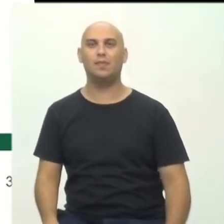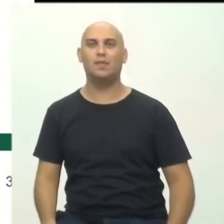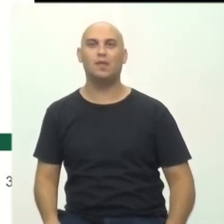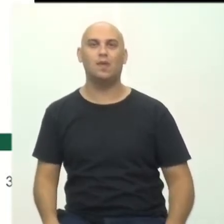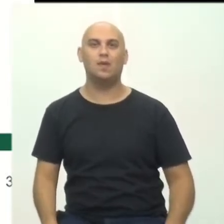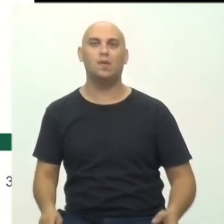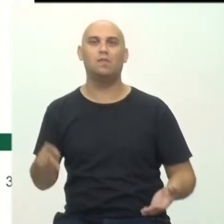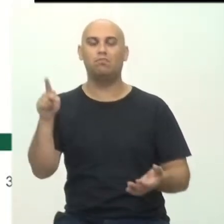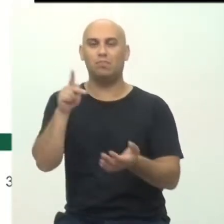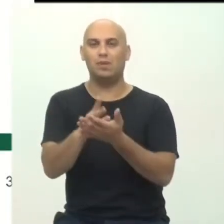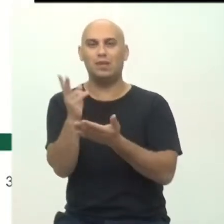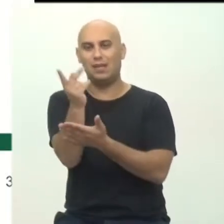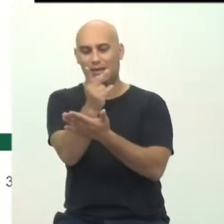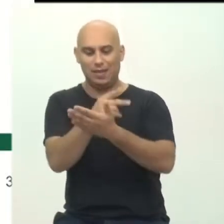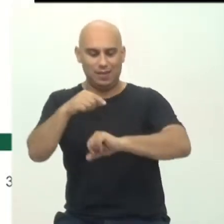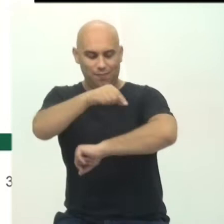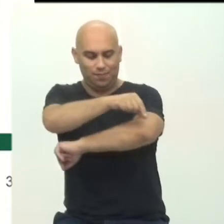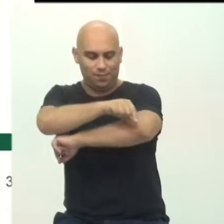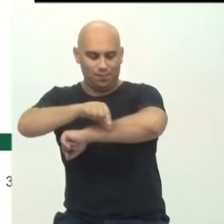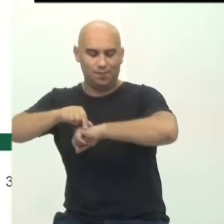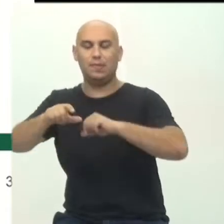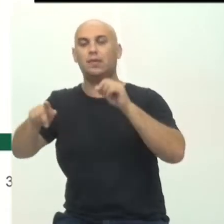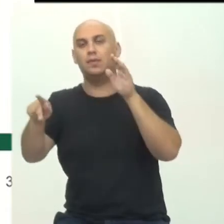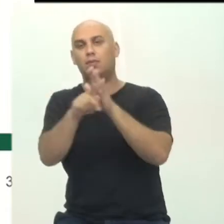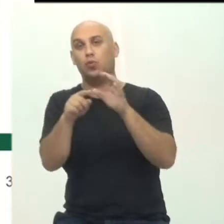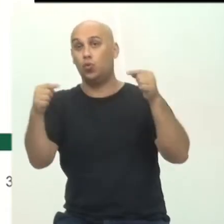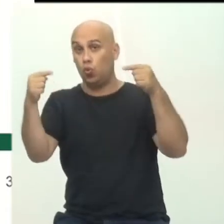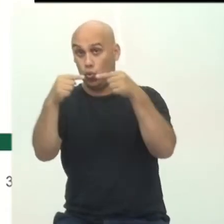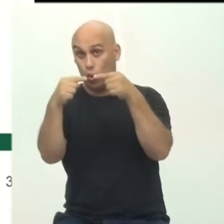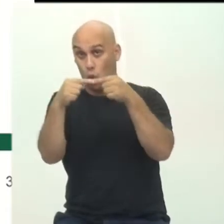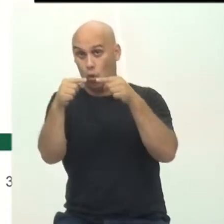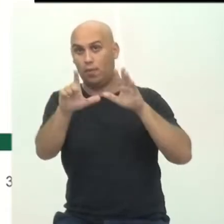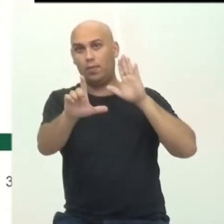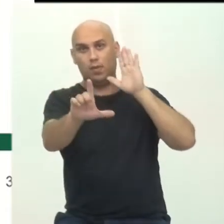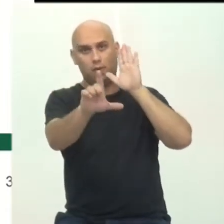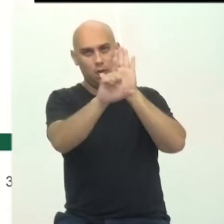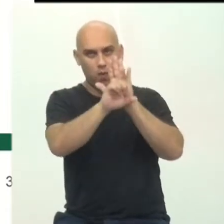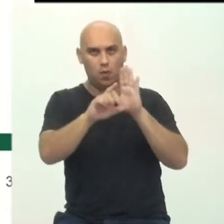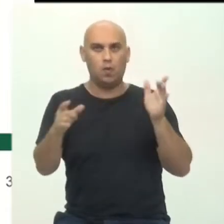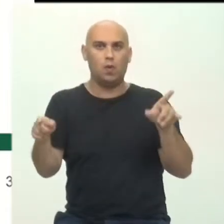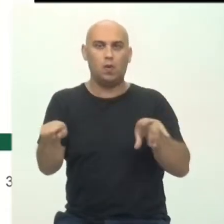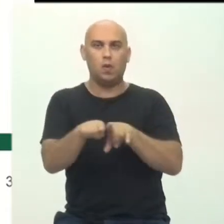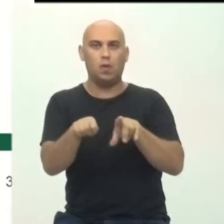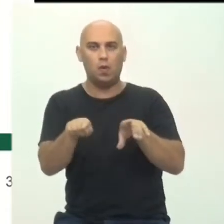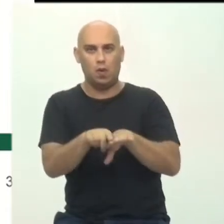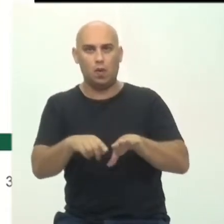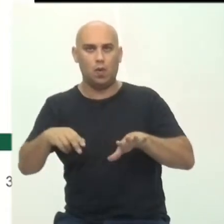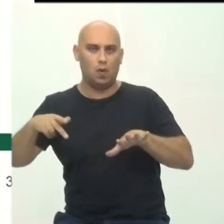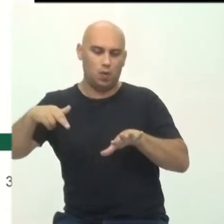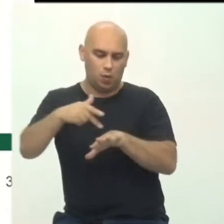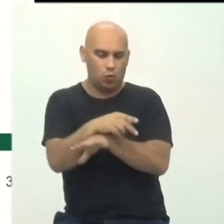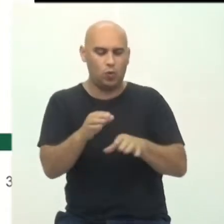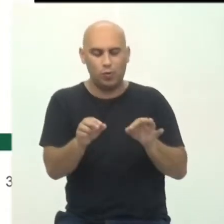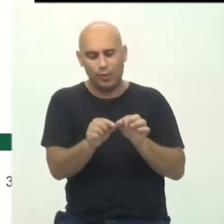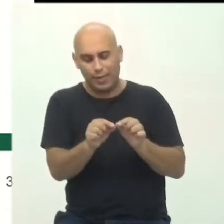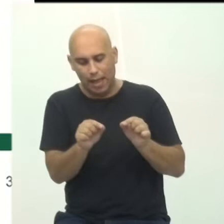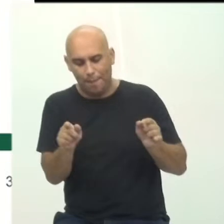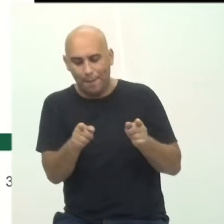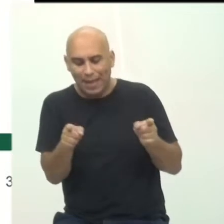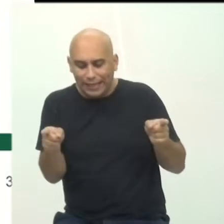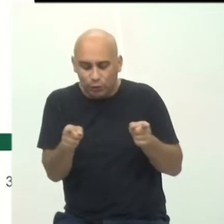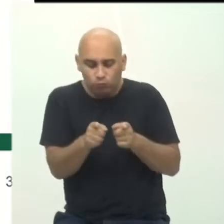desenho arquitetônico de acordo com a legislação, onde tem a faixa, o dimensionamento correto, todo